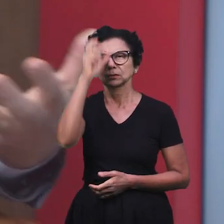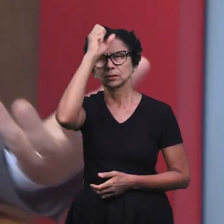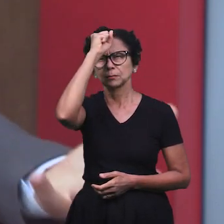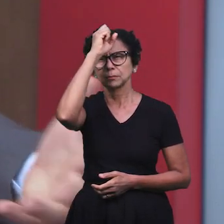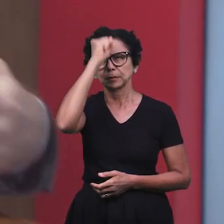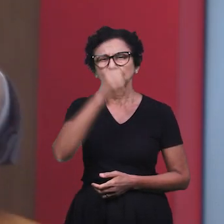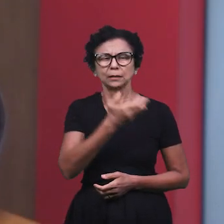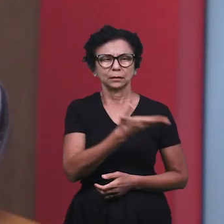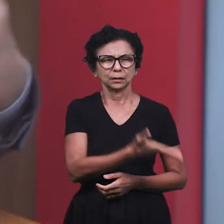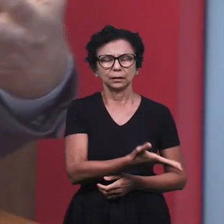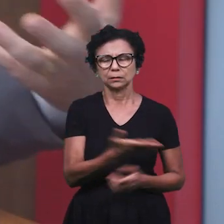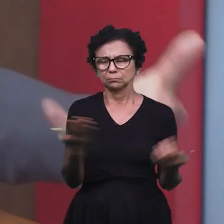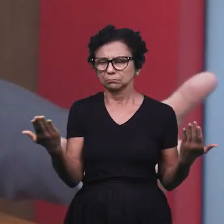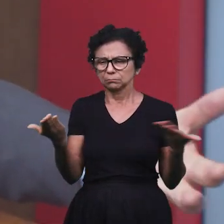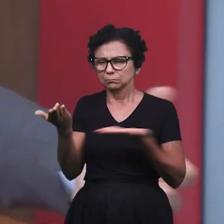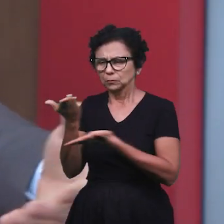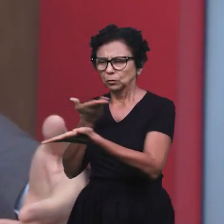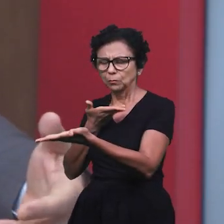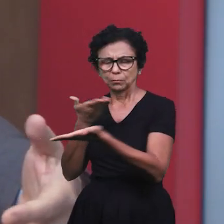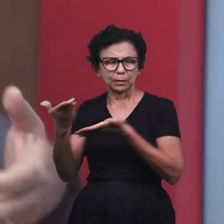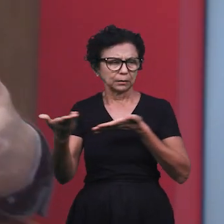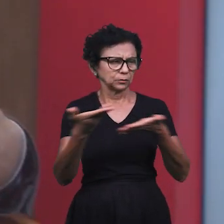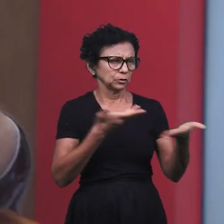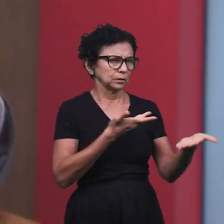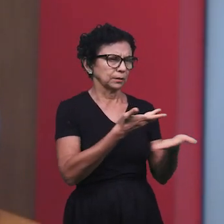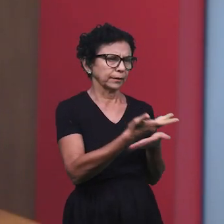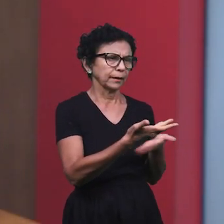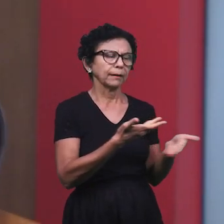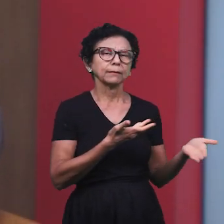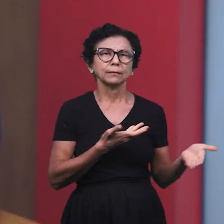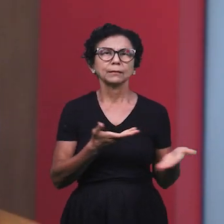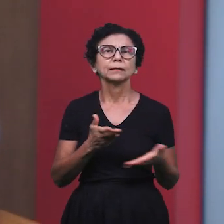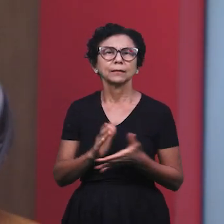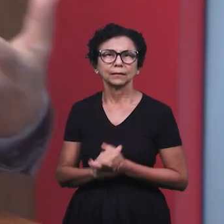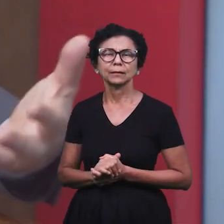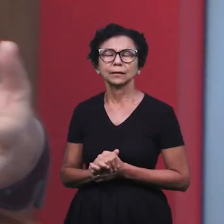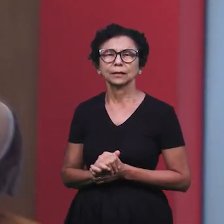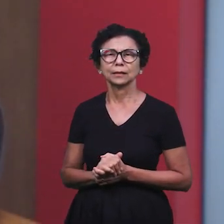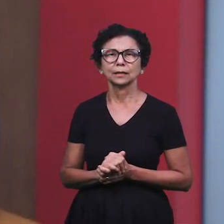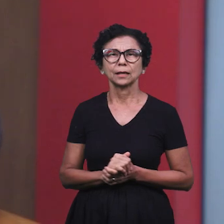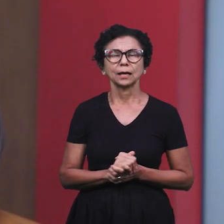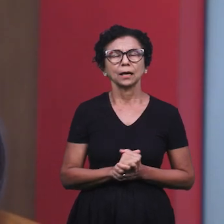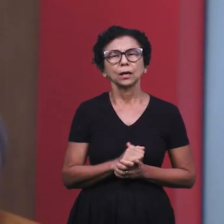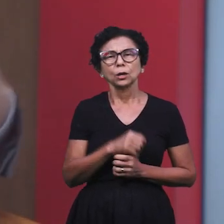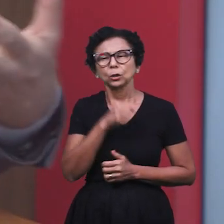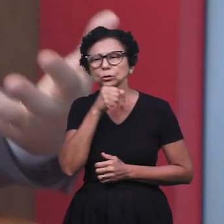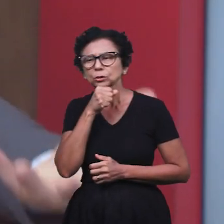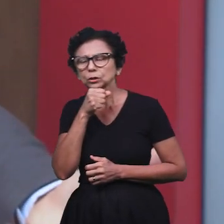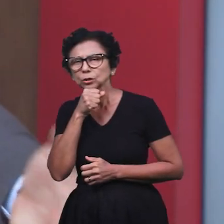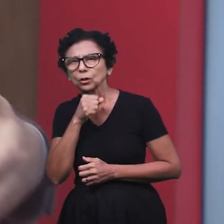a sabedoria, né? A transmissão que eles passam